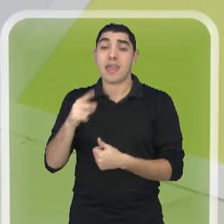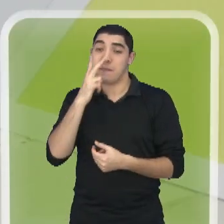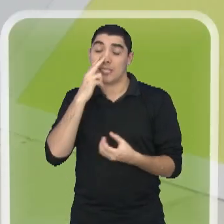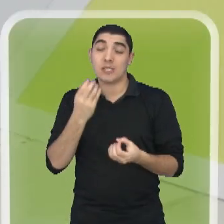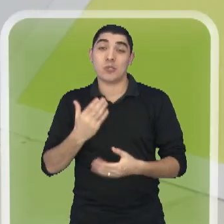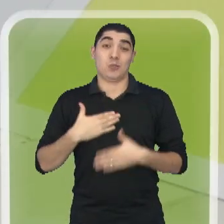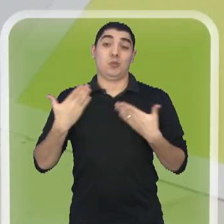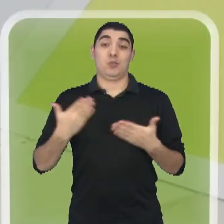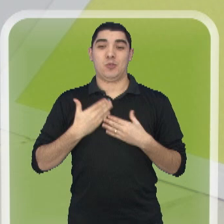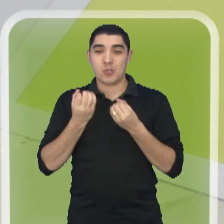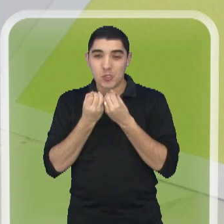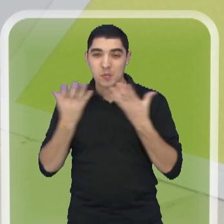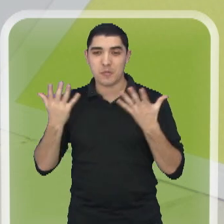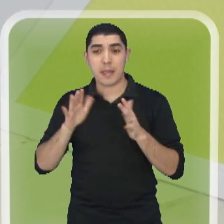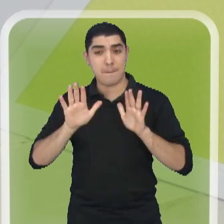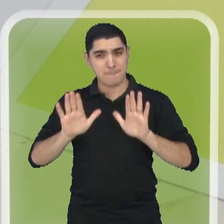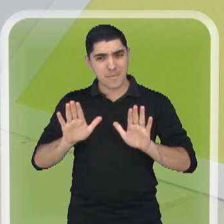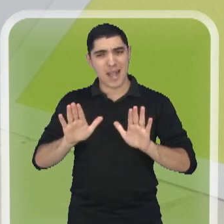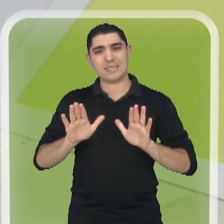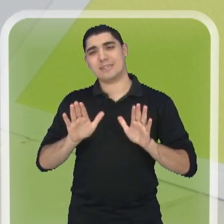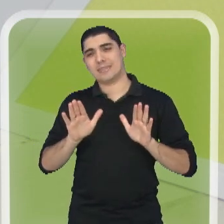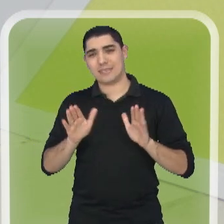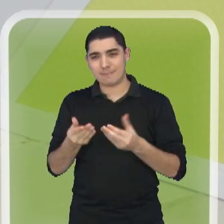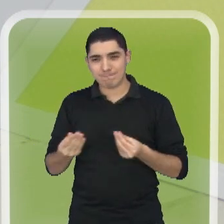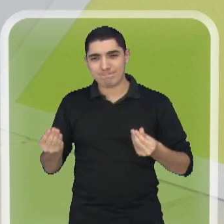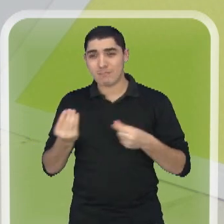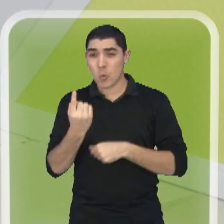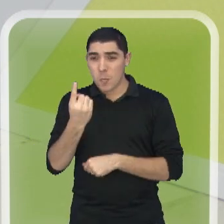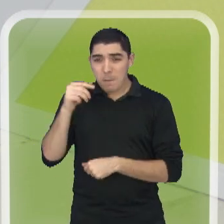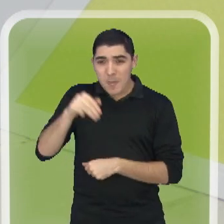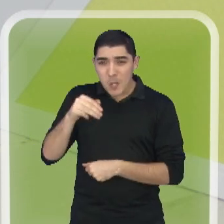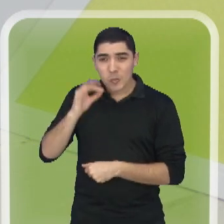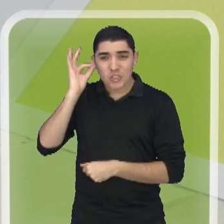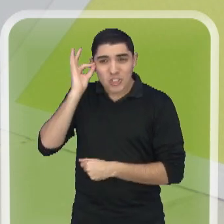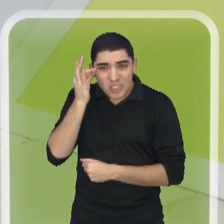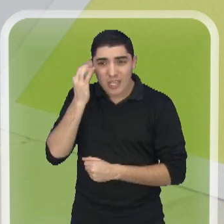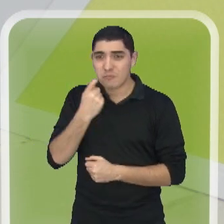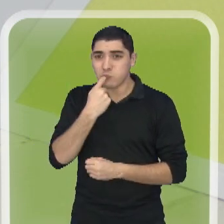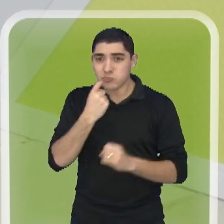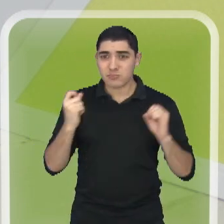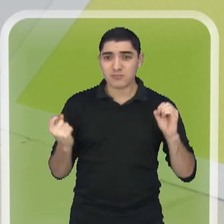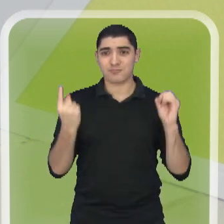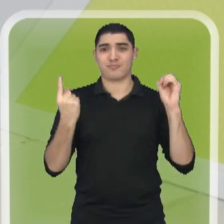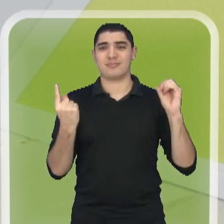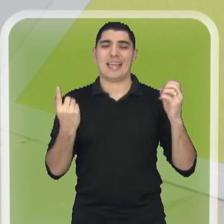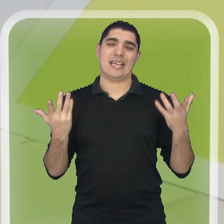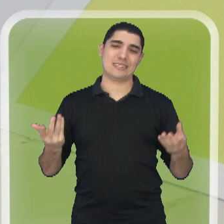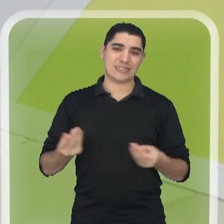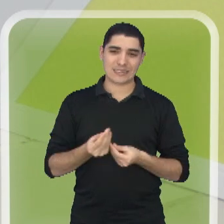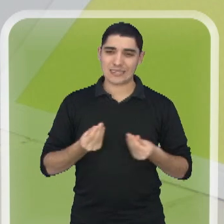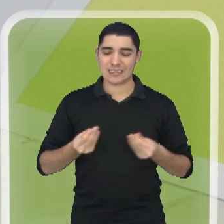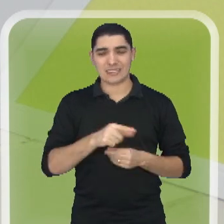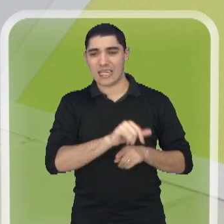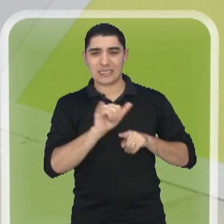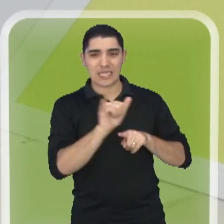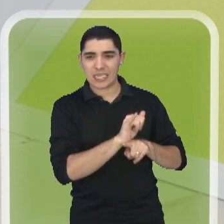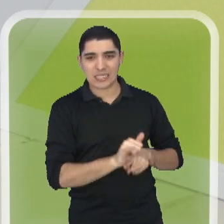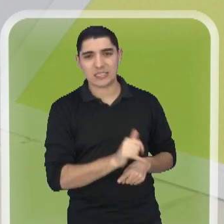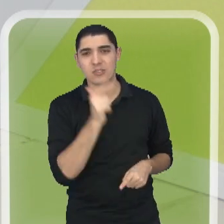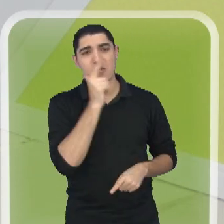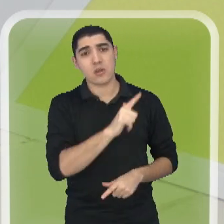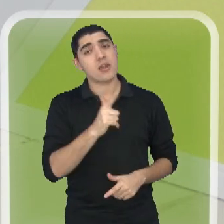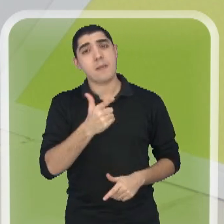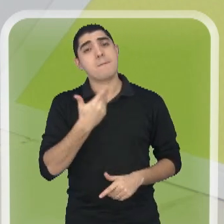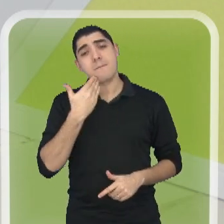surpresa. Mas quando você toma um gol logo a 1 minuto e meio de partida, quebra todo o seu esquema. É preferível você